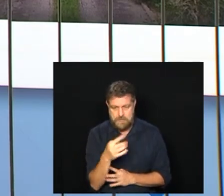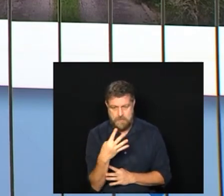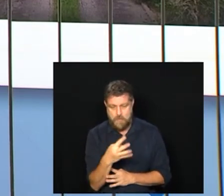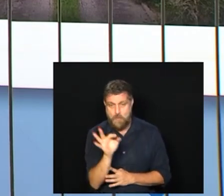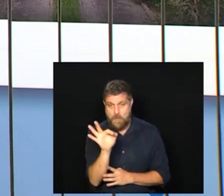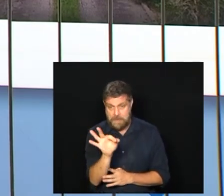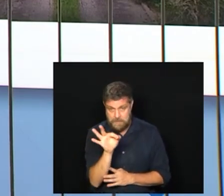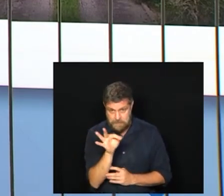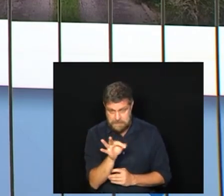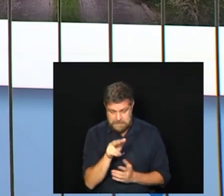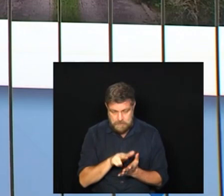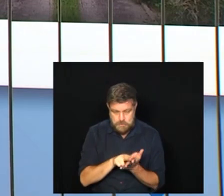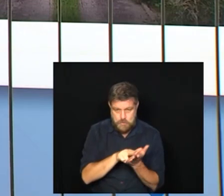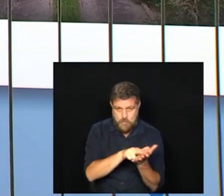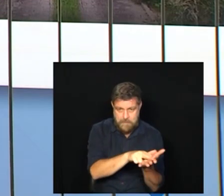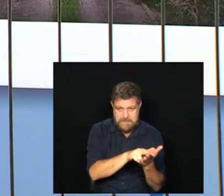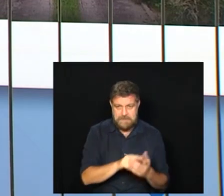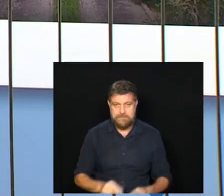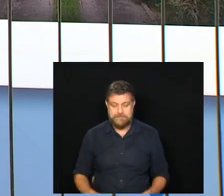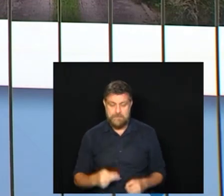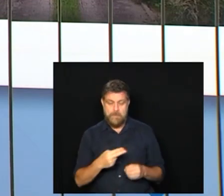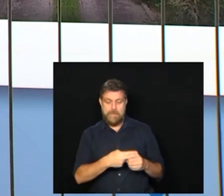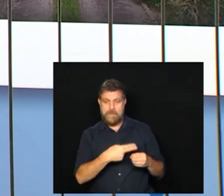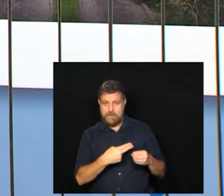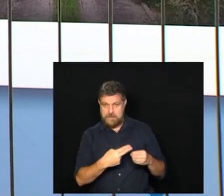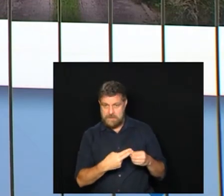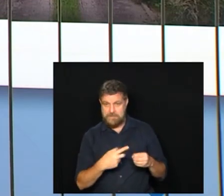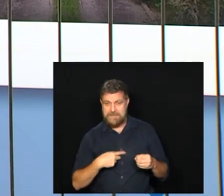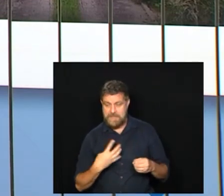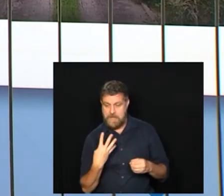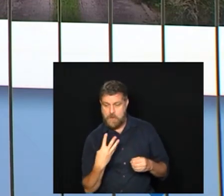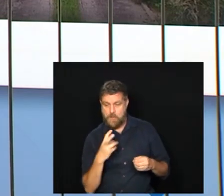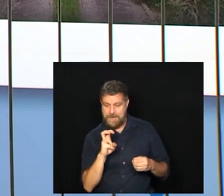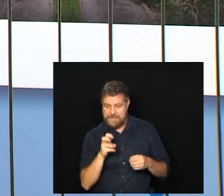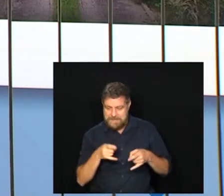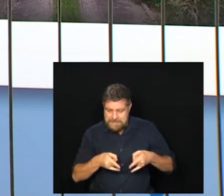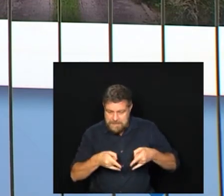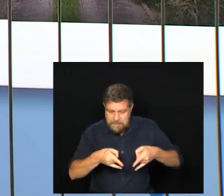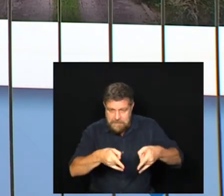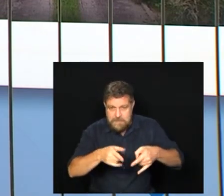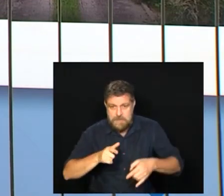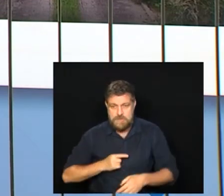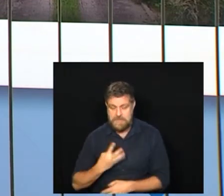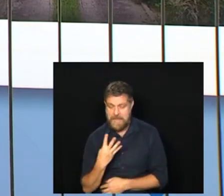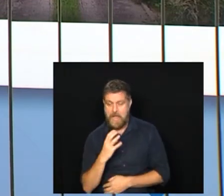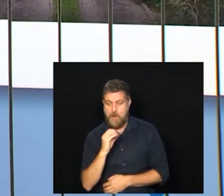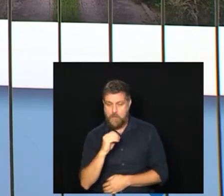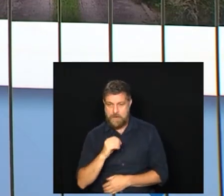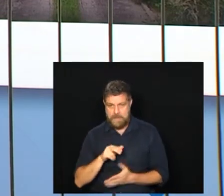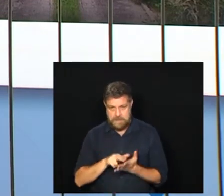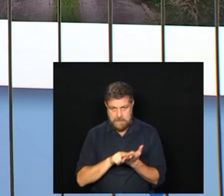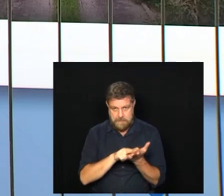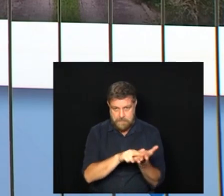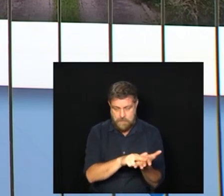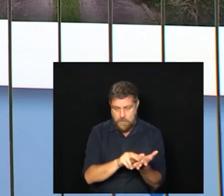46,4% de ocupação. Lá na Unicamp, 45 leitos, dos quais 40 estavam ocupados com